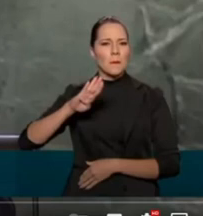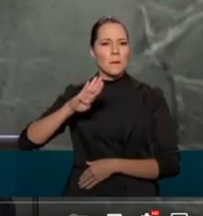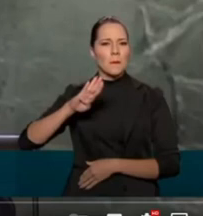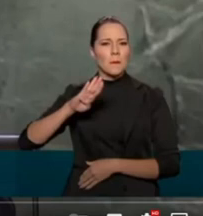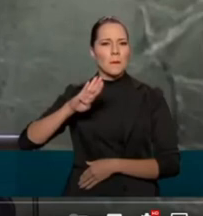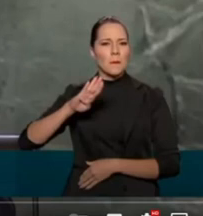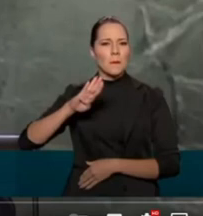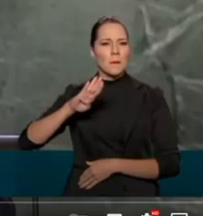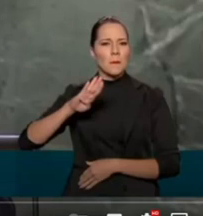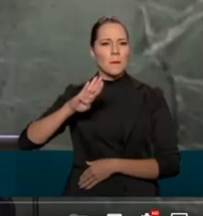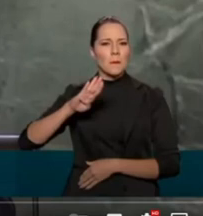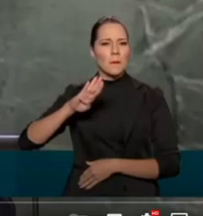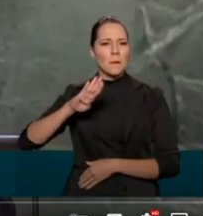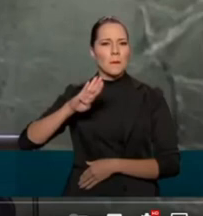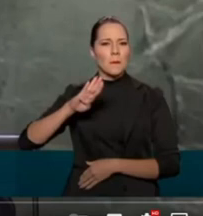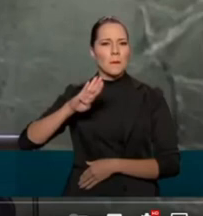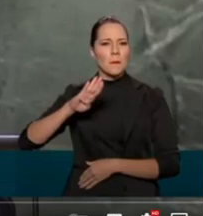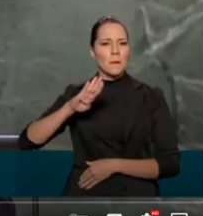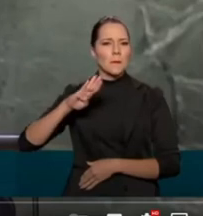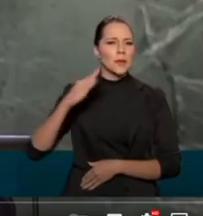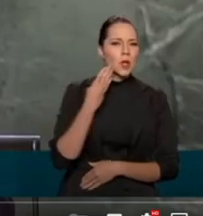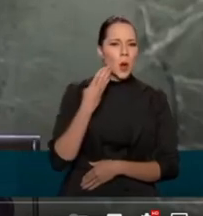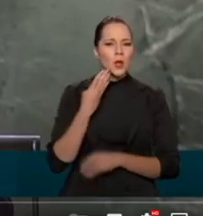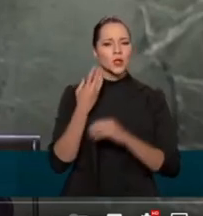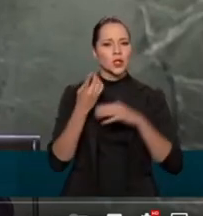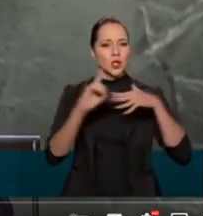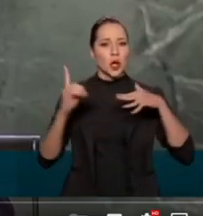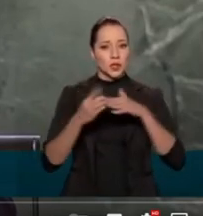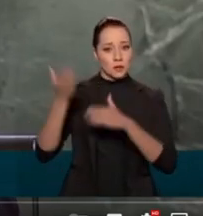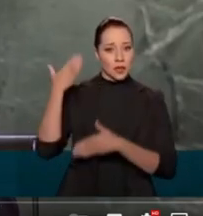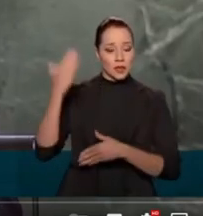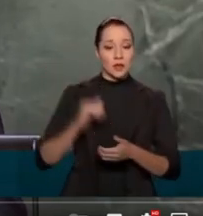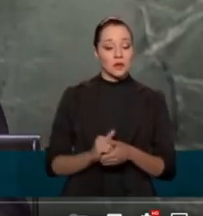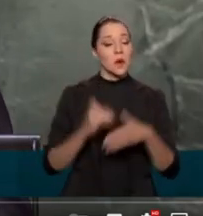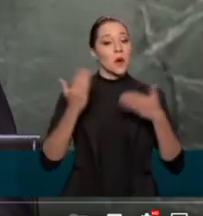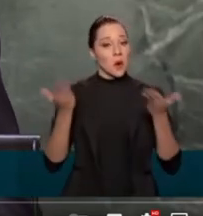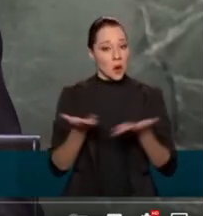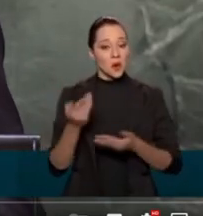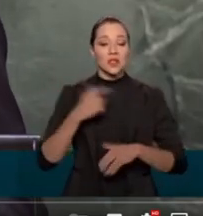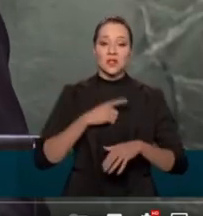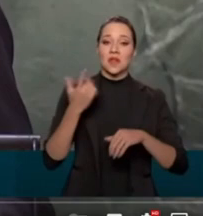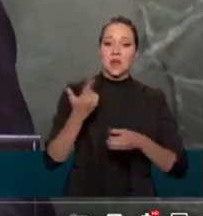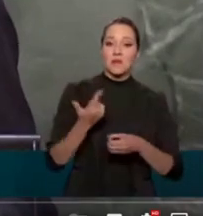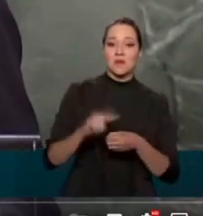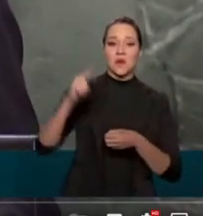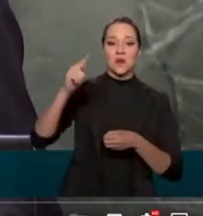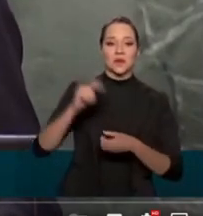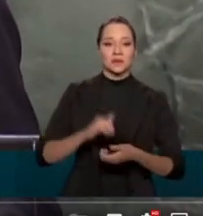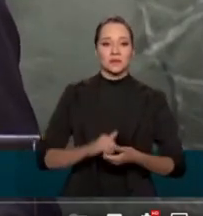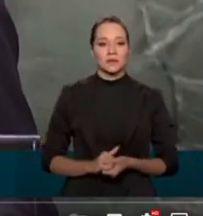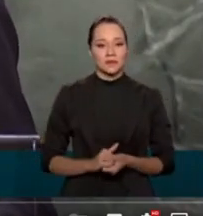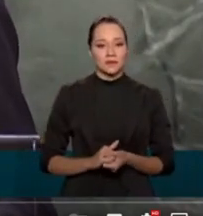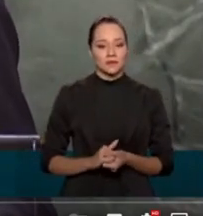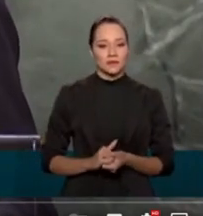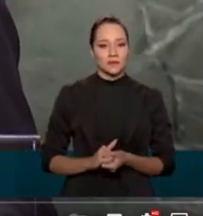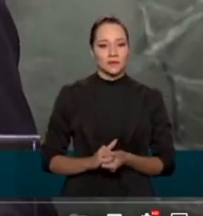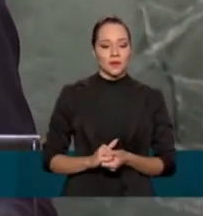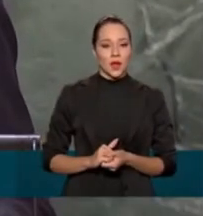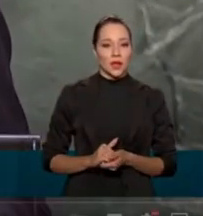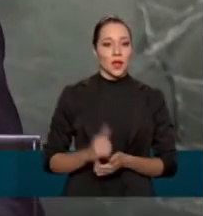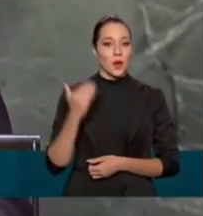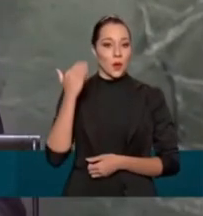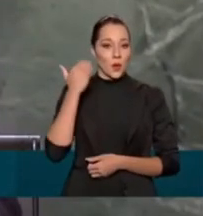a dor Jair Messias bolsonaro e hoje são lucrativos o nosso banco